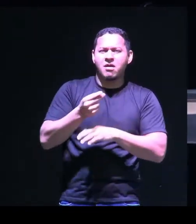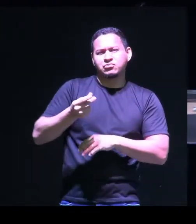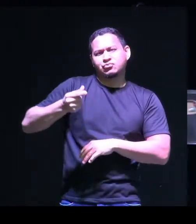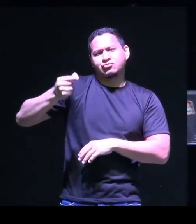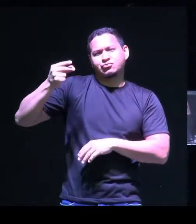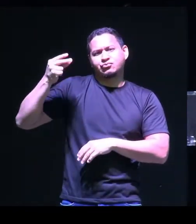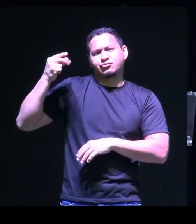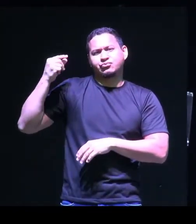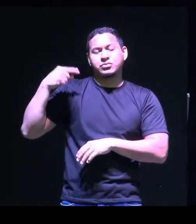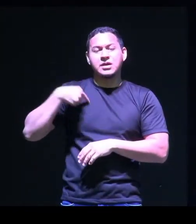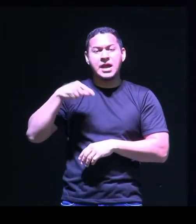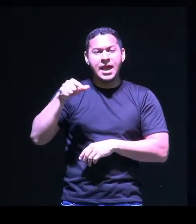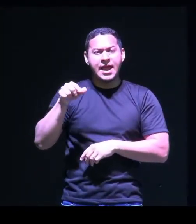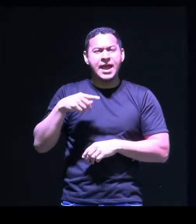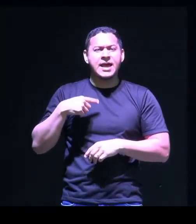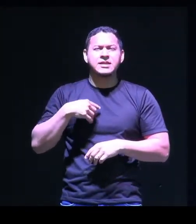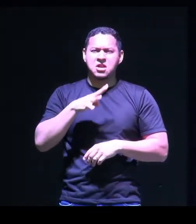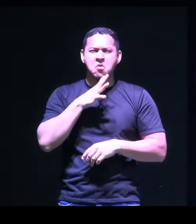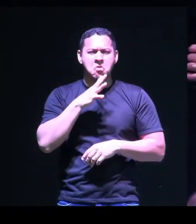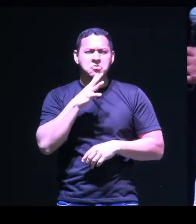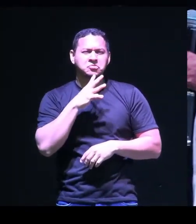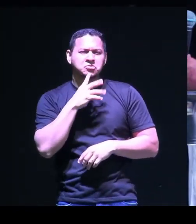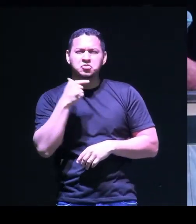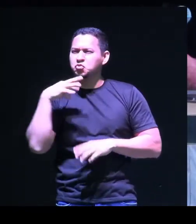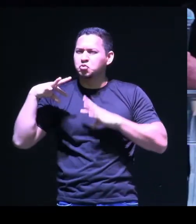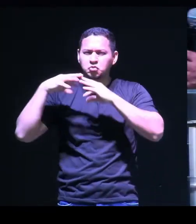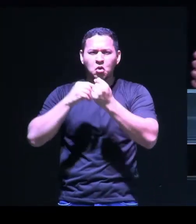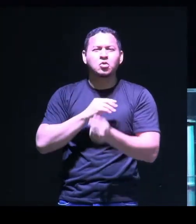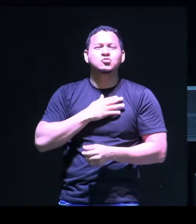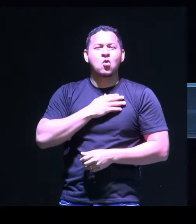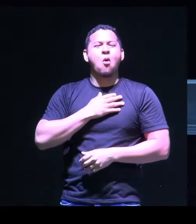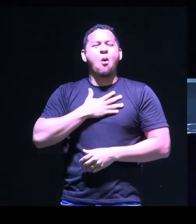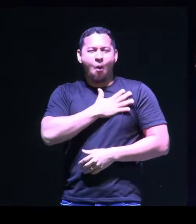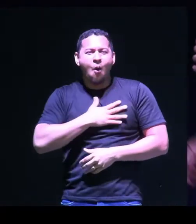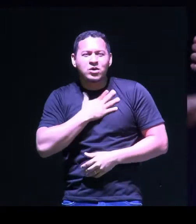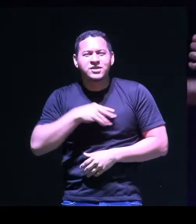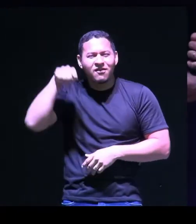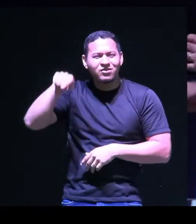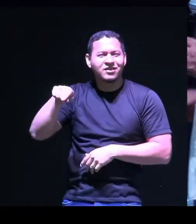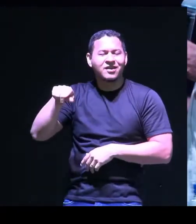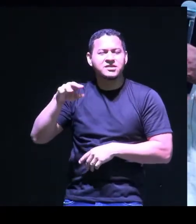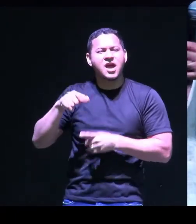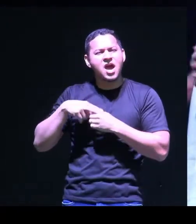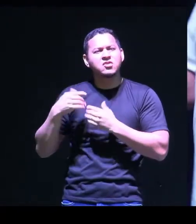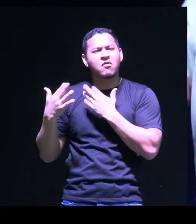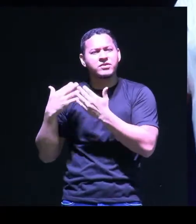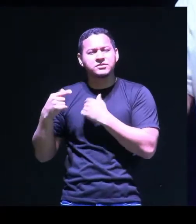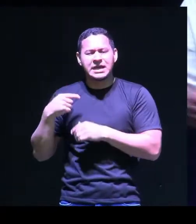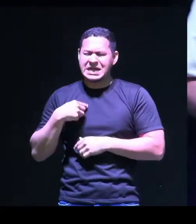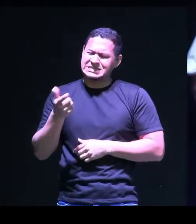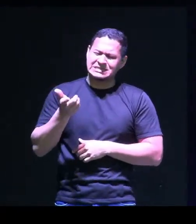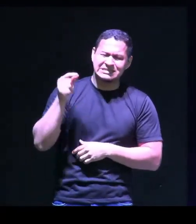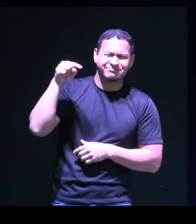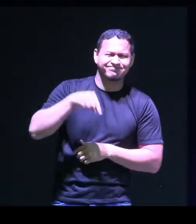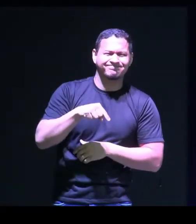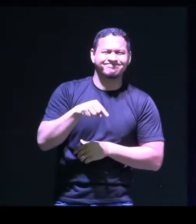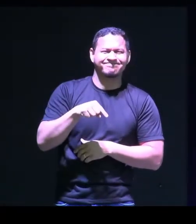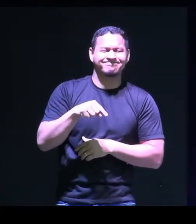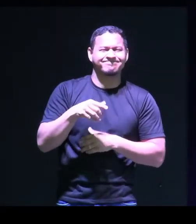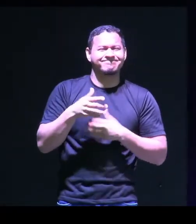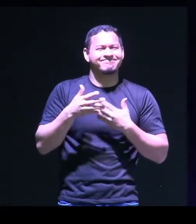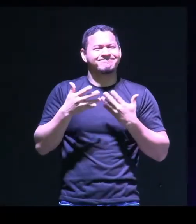irmão era uma pessoa bem conhecida, amada por todo mundo aqui. E eu vi ele conversando uma vez assim, dizendo, cara, esse negócio